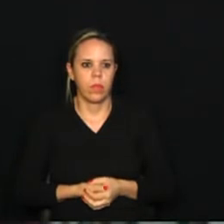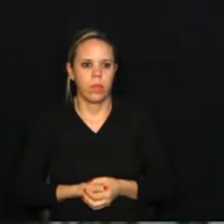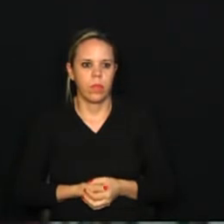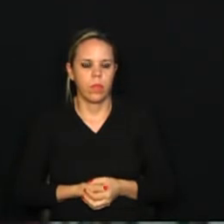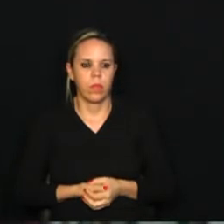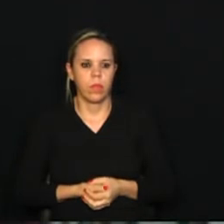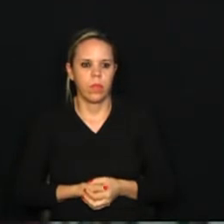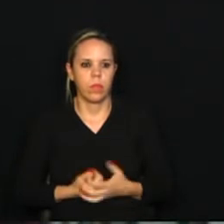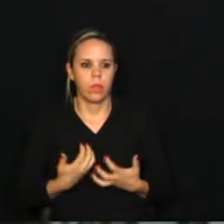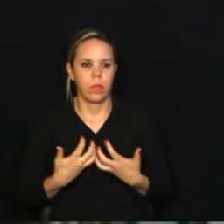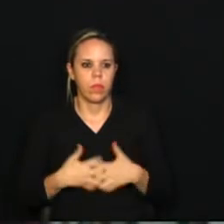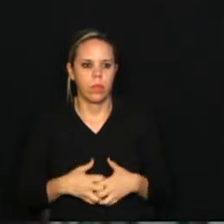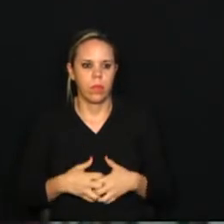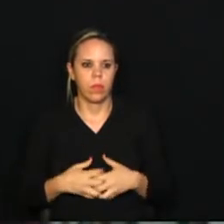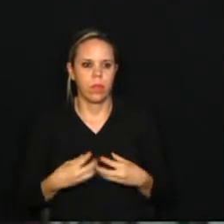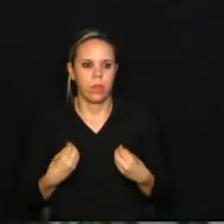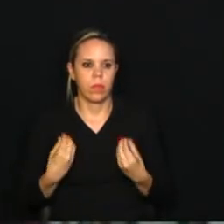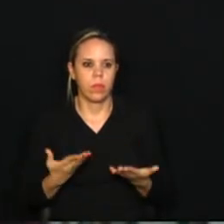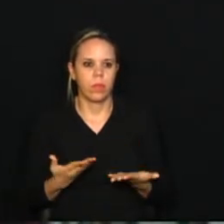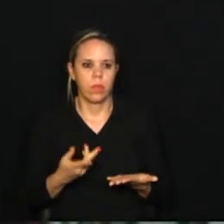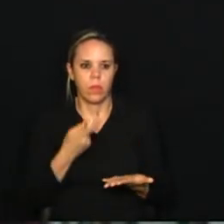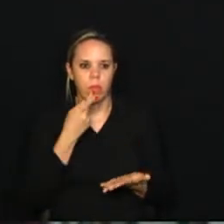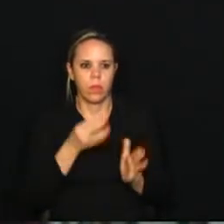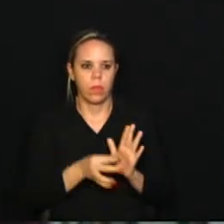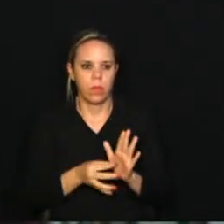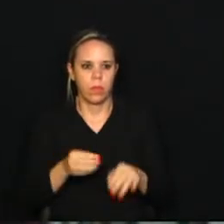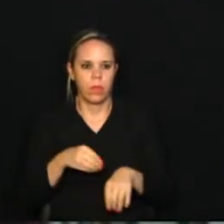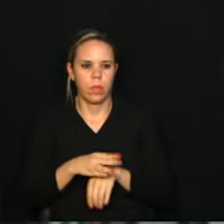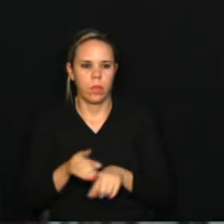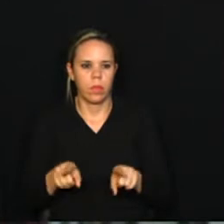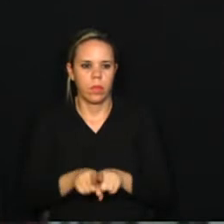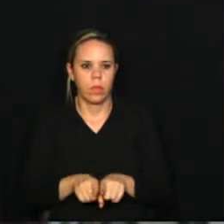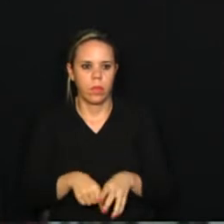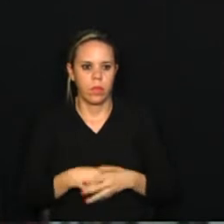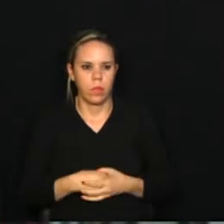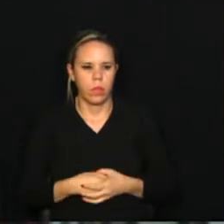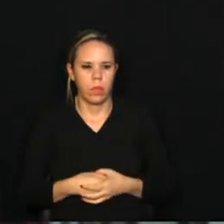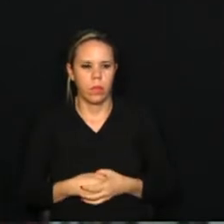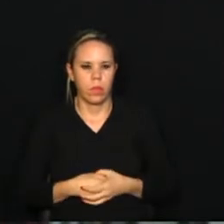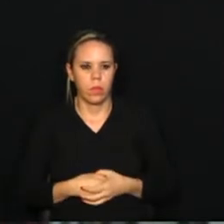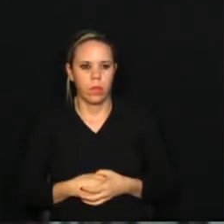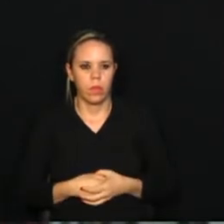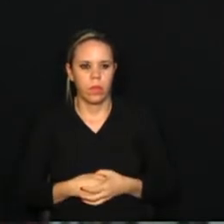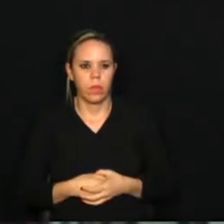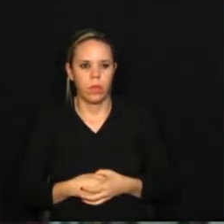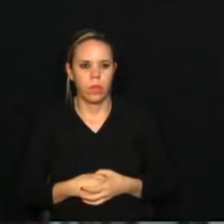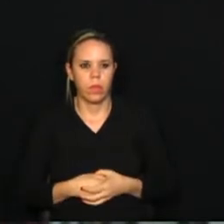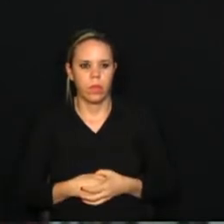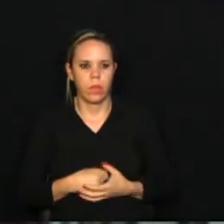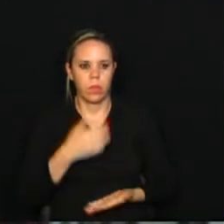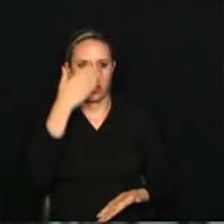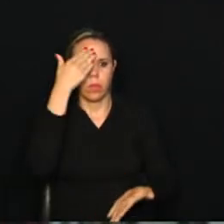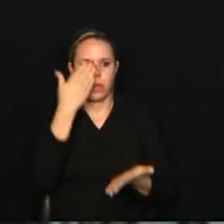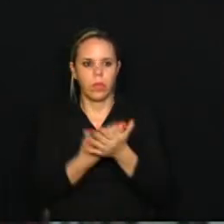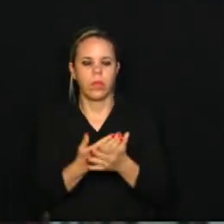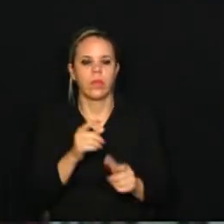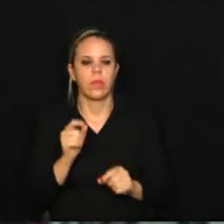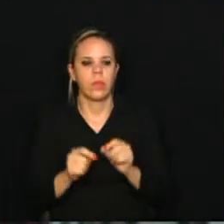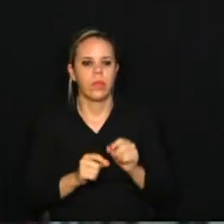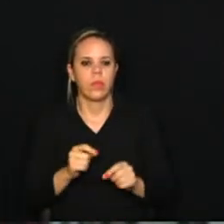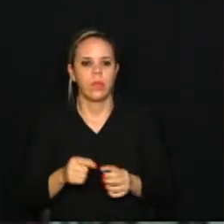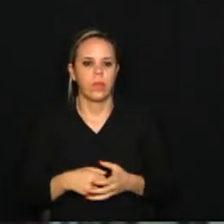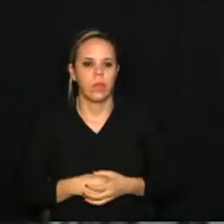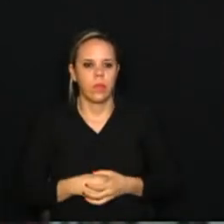como foi colocado, eu queria manifestar também minha opinião, eu acredito que